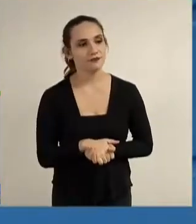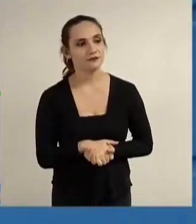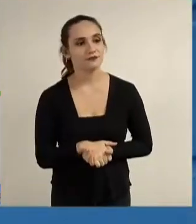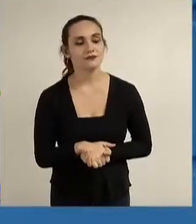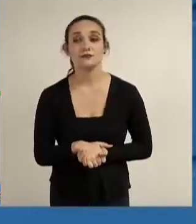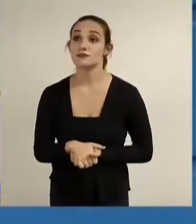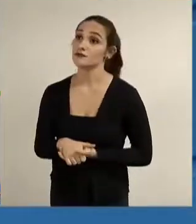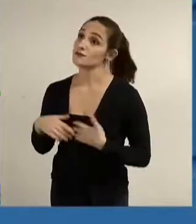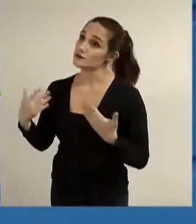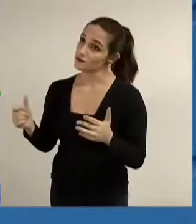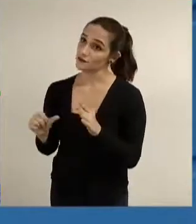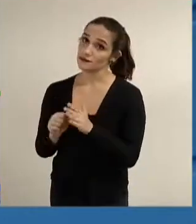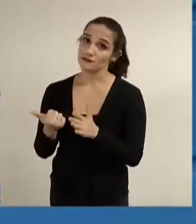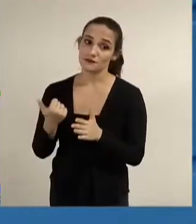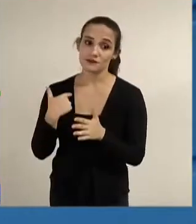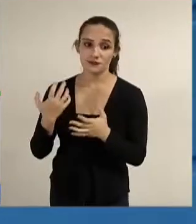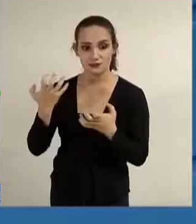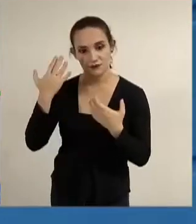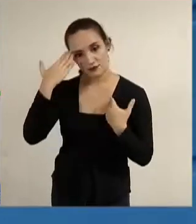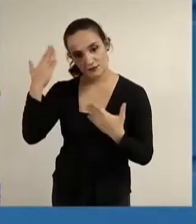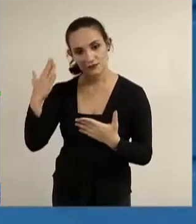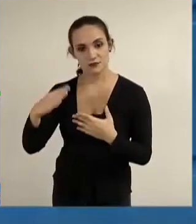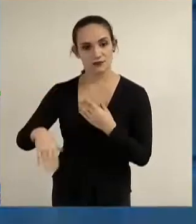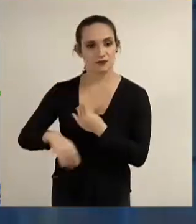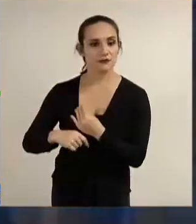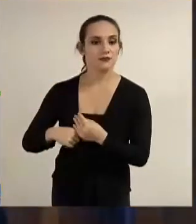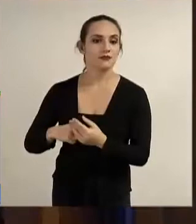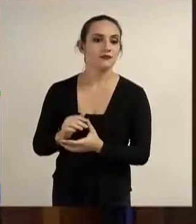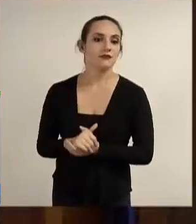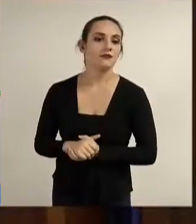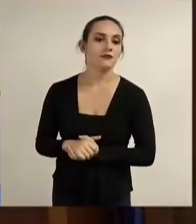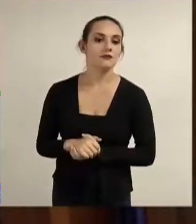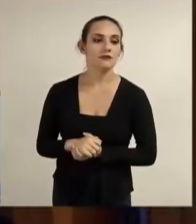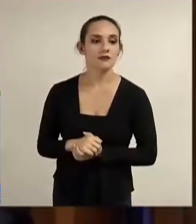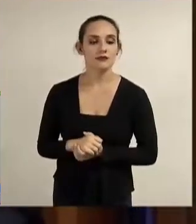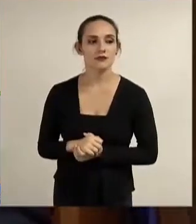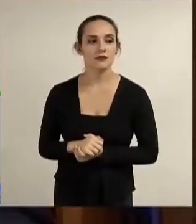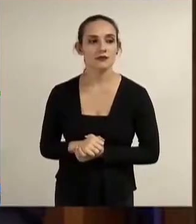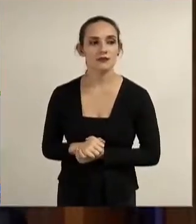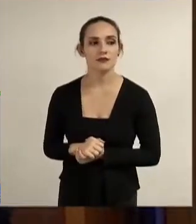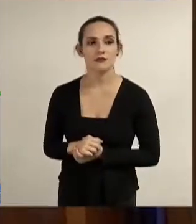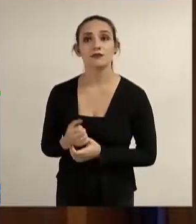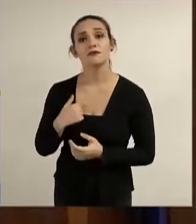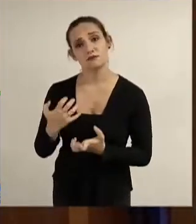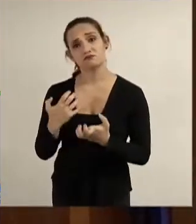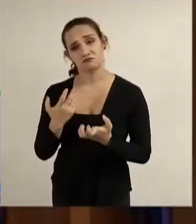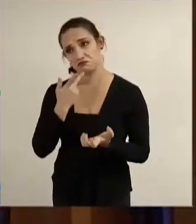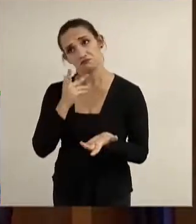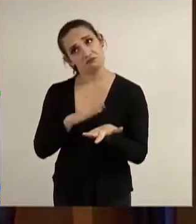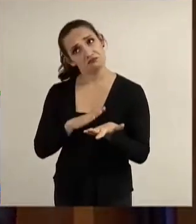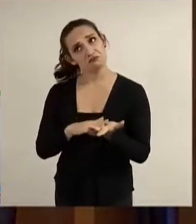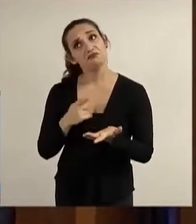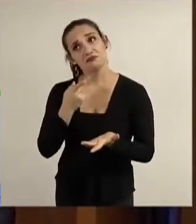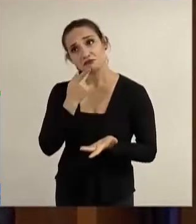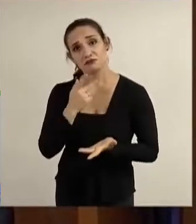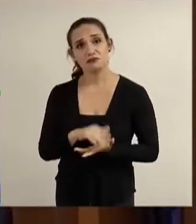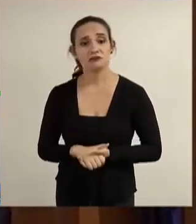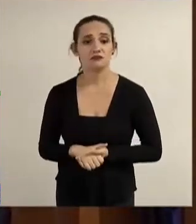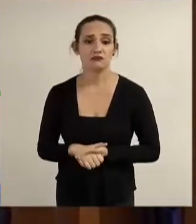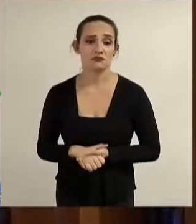Bom, primeiro agradecer a parte de Vossa Excelência e elogiá-lo por